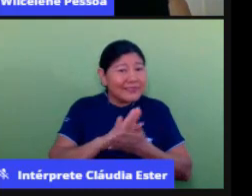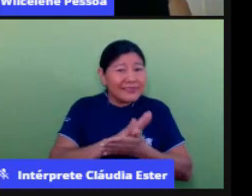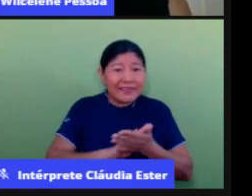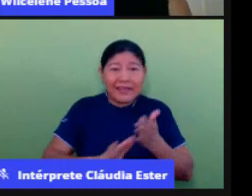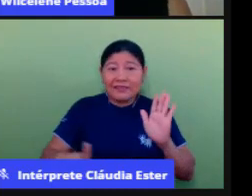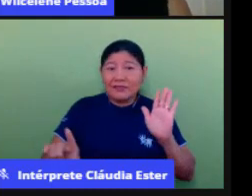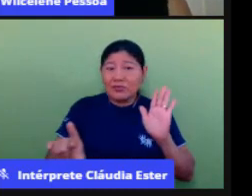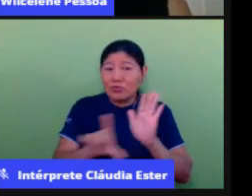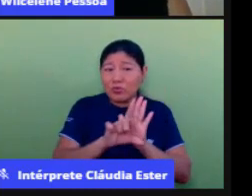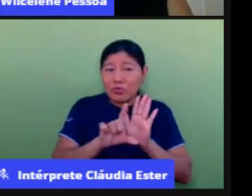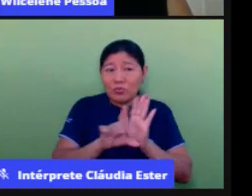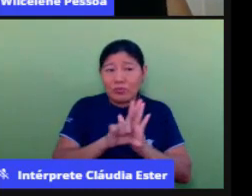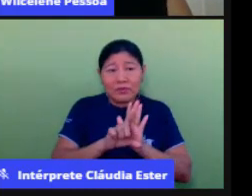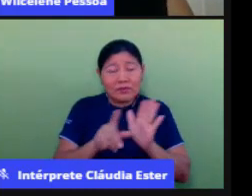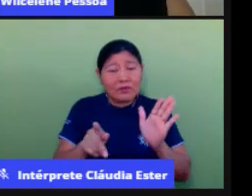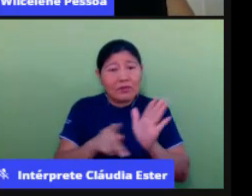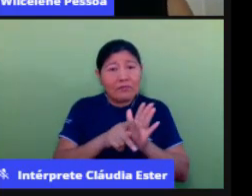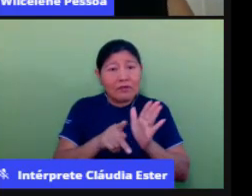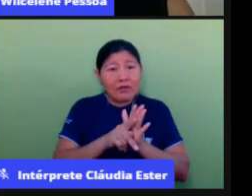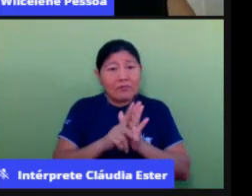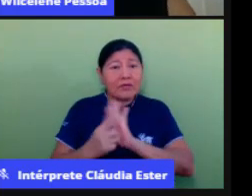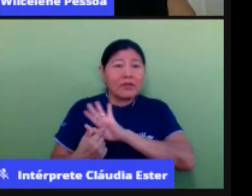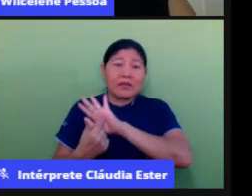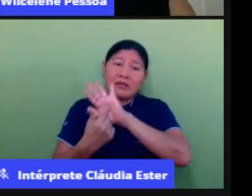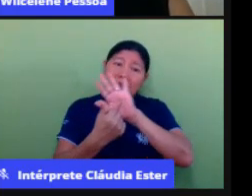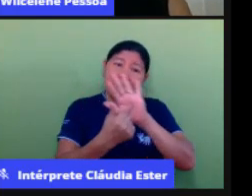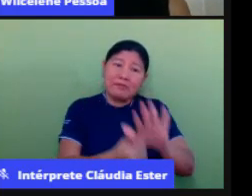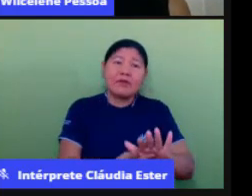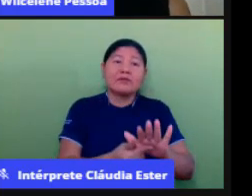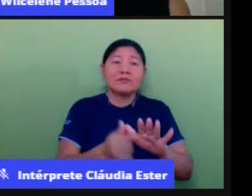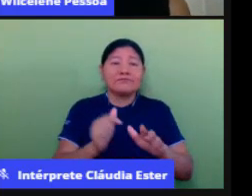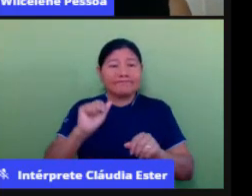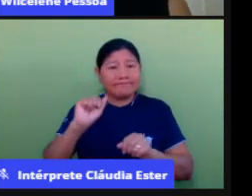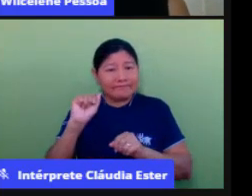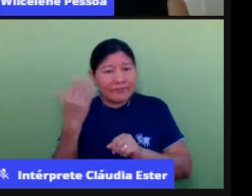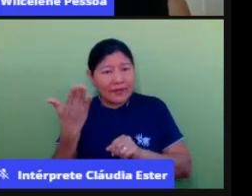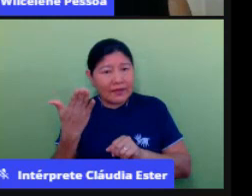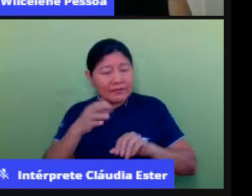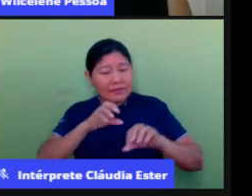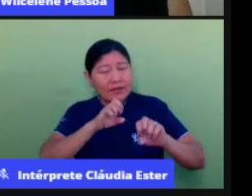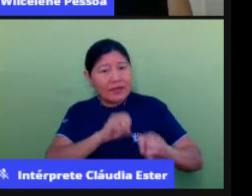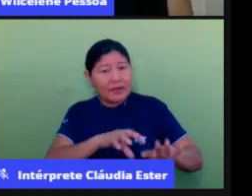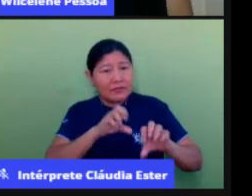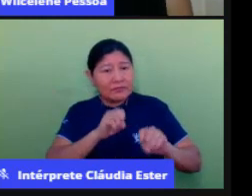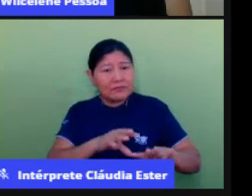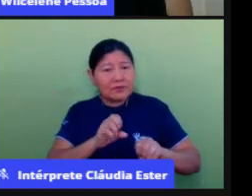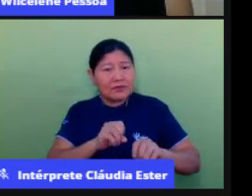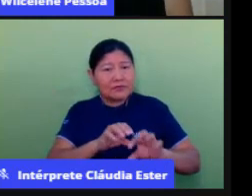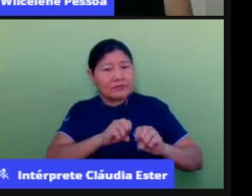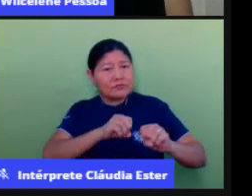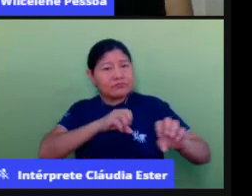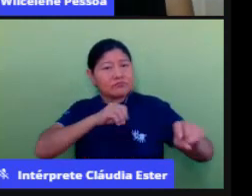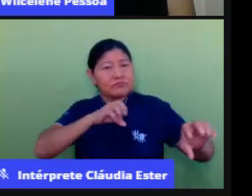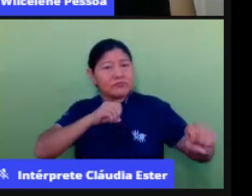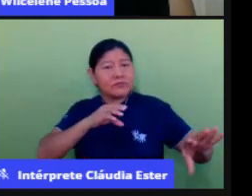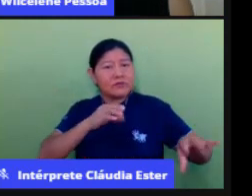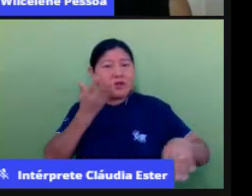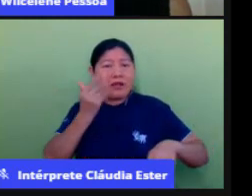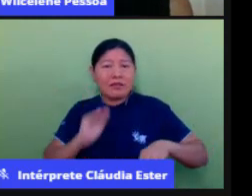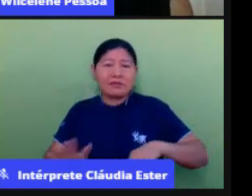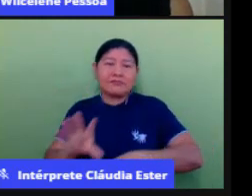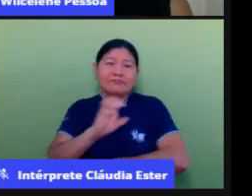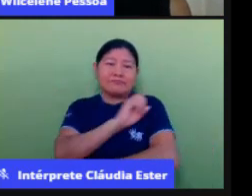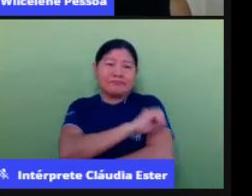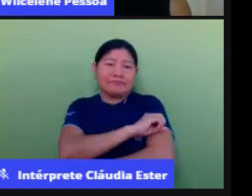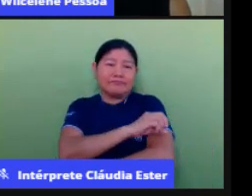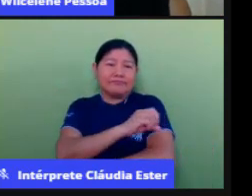que vá haver a possibilidade de trabalho de educação à distância com as crianças de 0 a 5 anos. Até